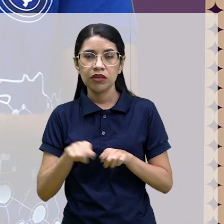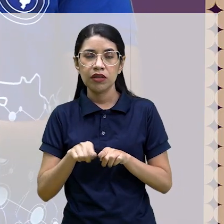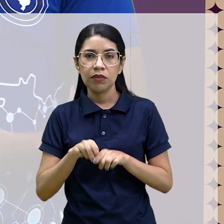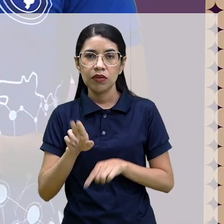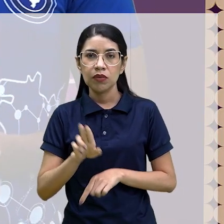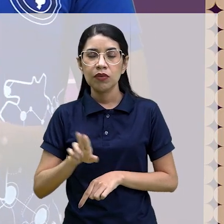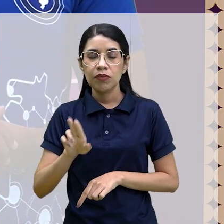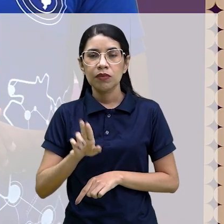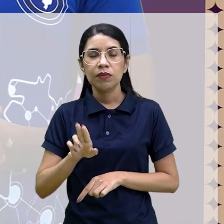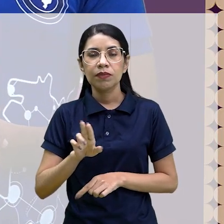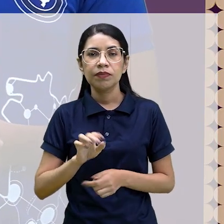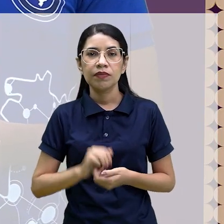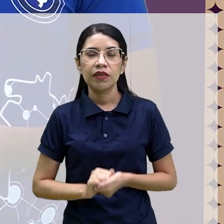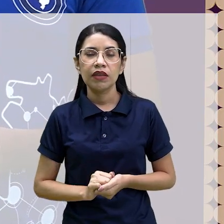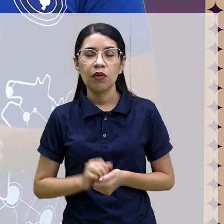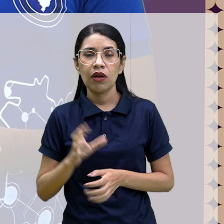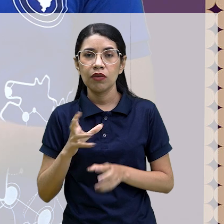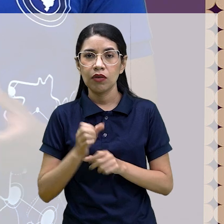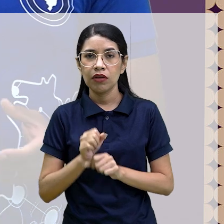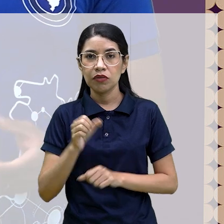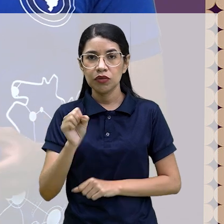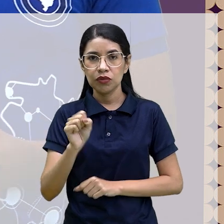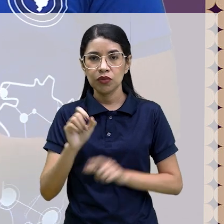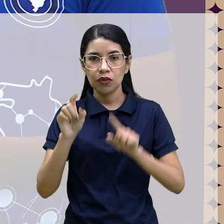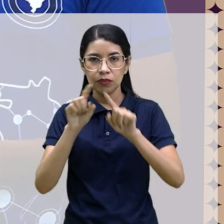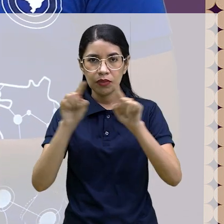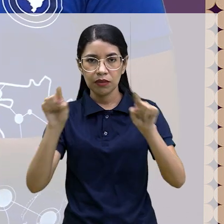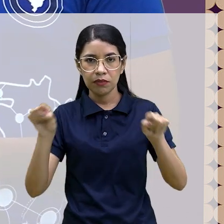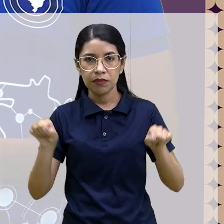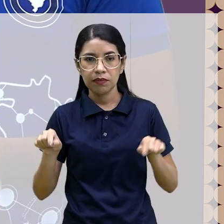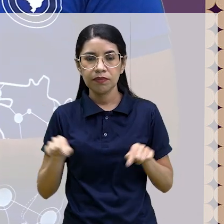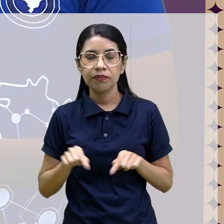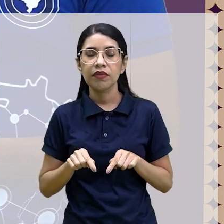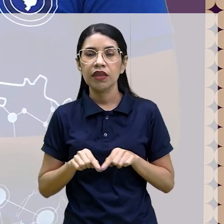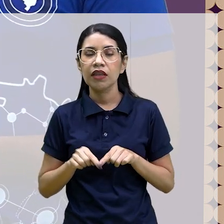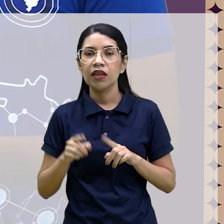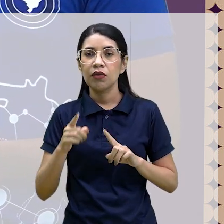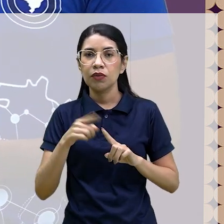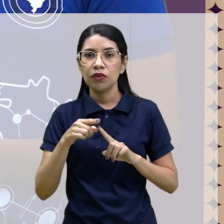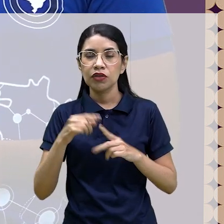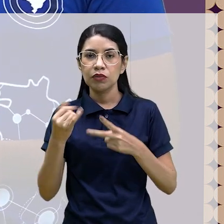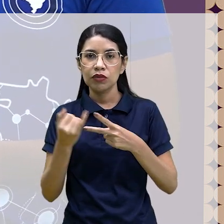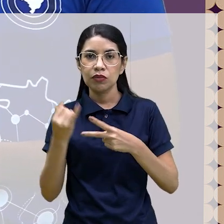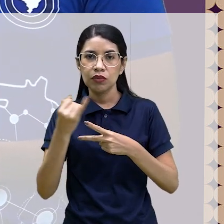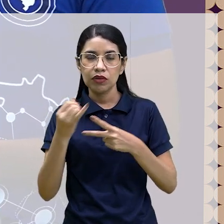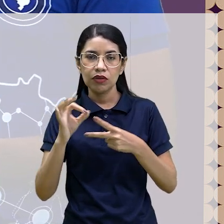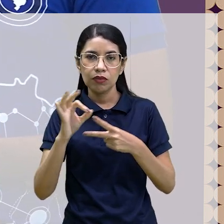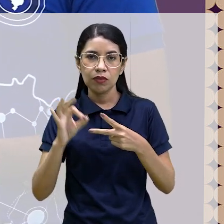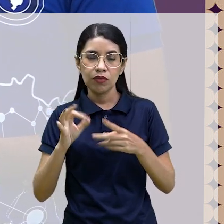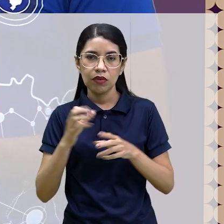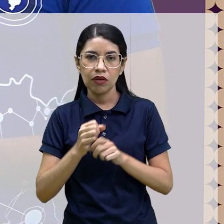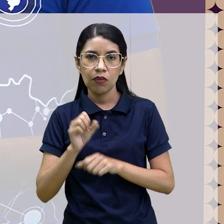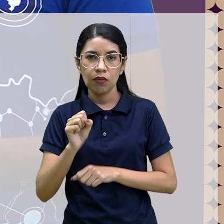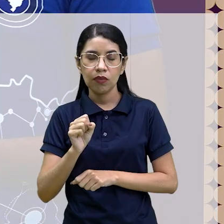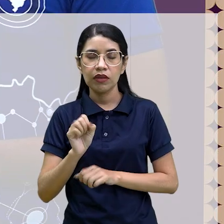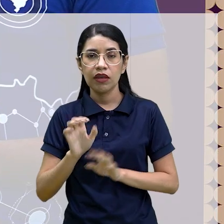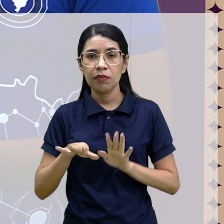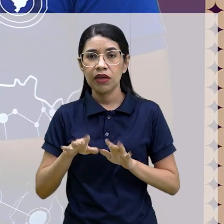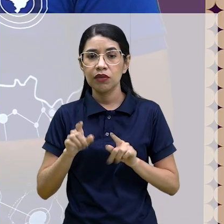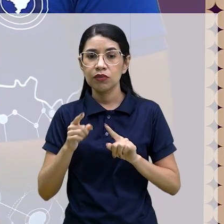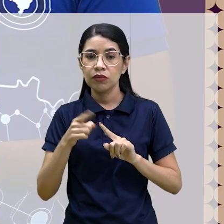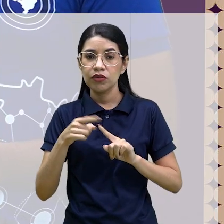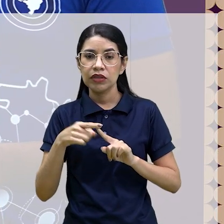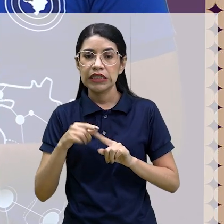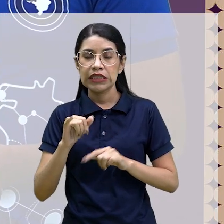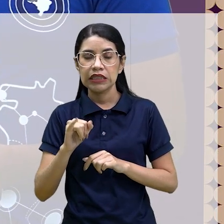um octágono que tem 8 lados, então eu já sei que esse polígono ele vai ter 8 lados. Depende da forma.